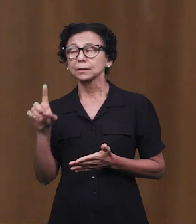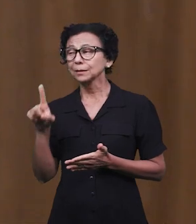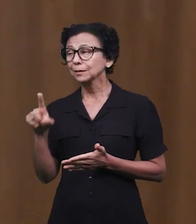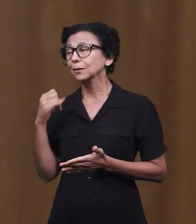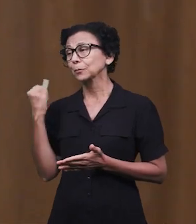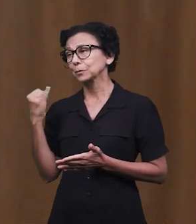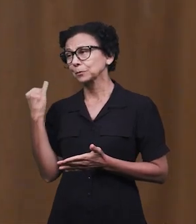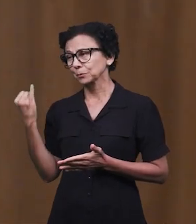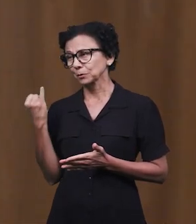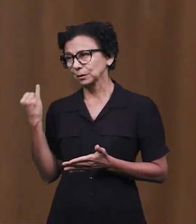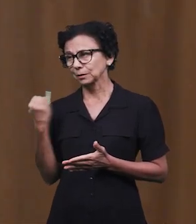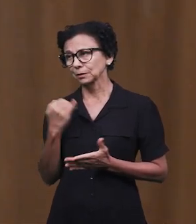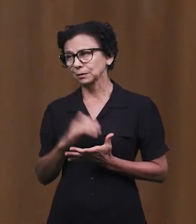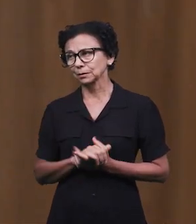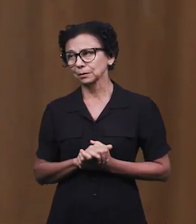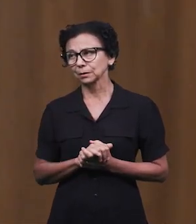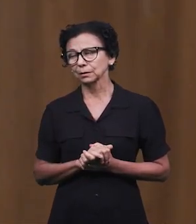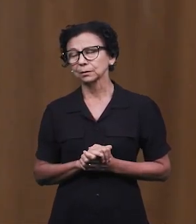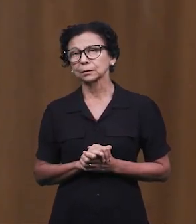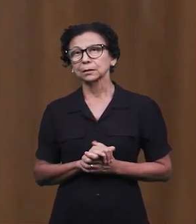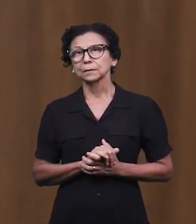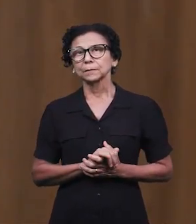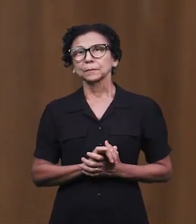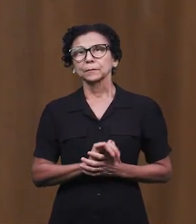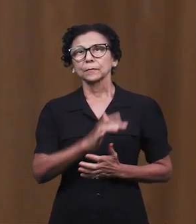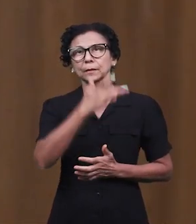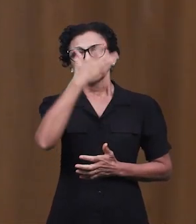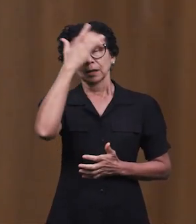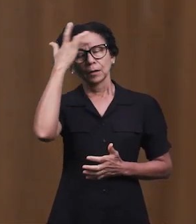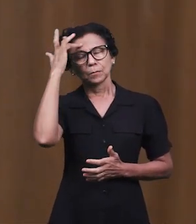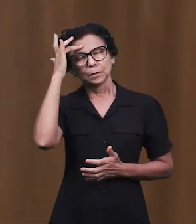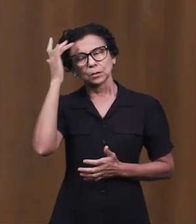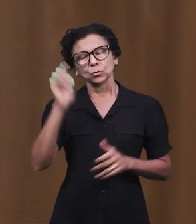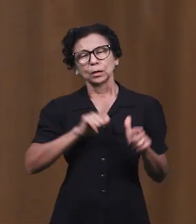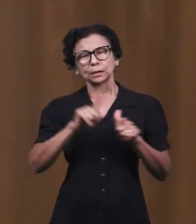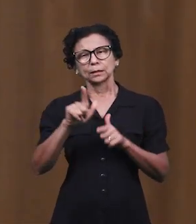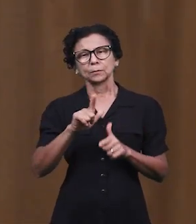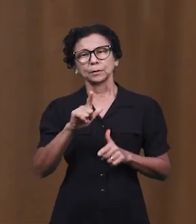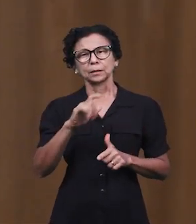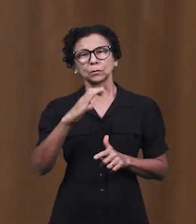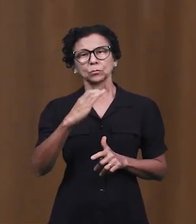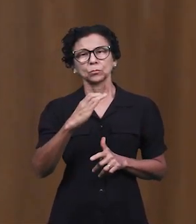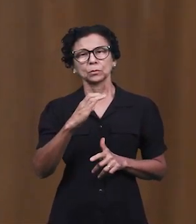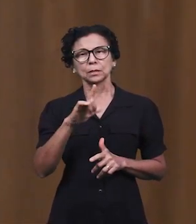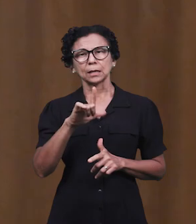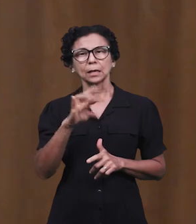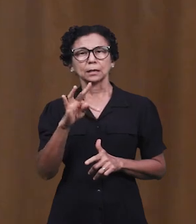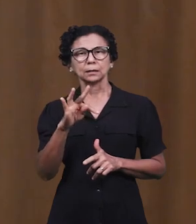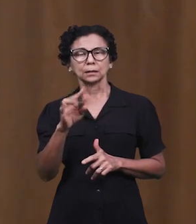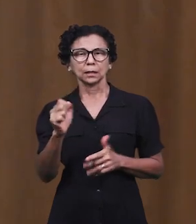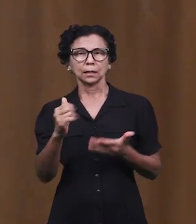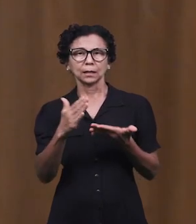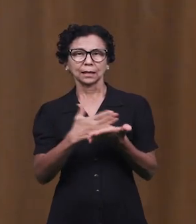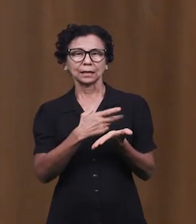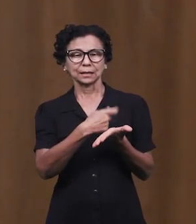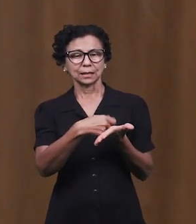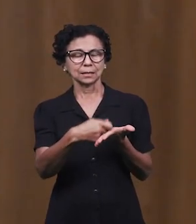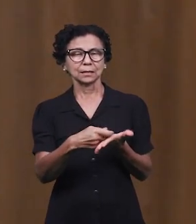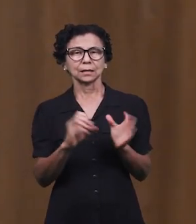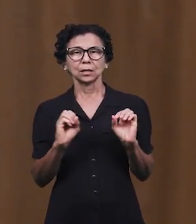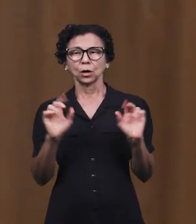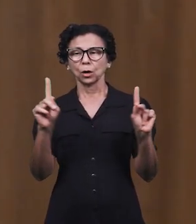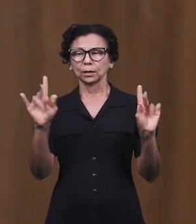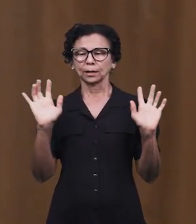importante, mesmo aquela pessoa, quem trabalha ISLT, tá com a carteira assinada, tá tudo certo, né? Acontecer alguma coisa, tem ali